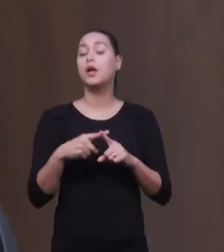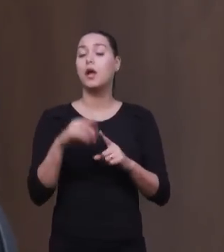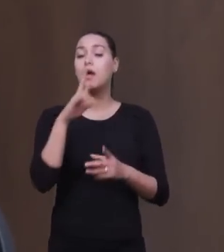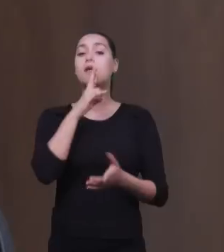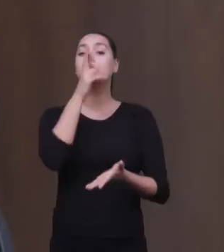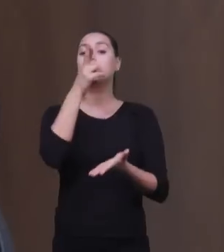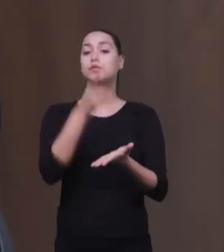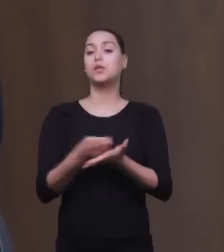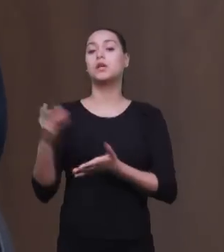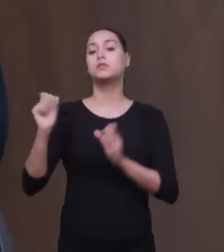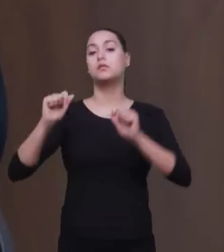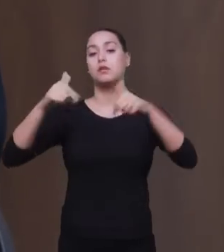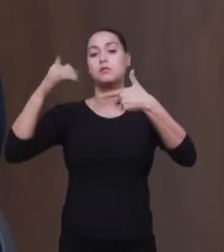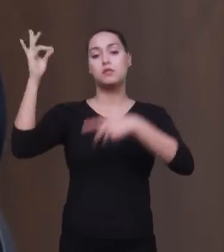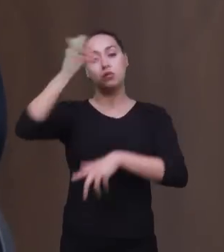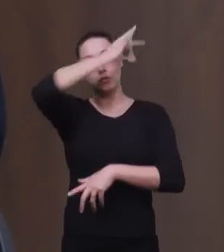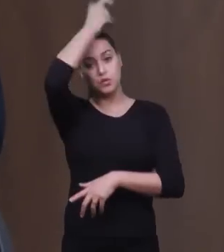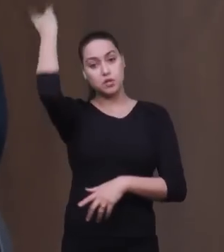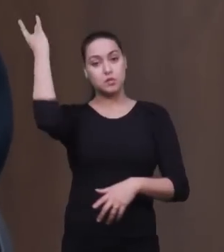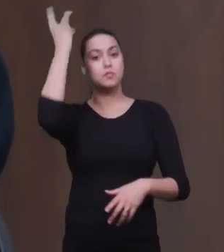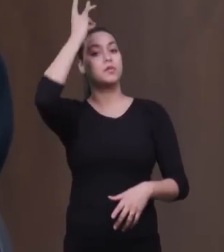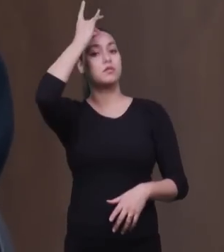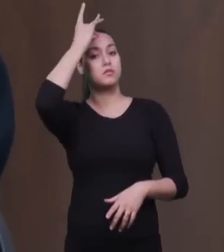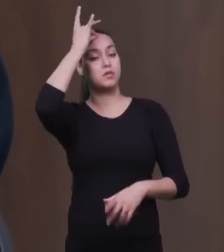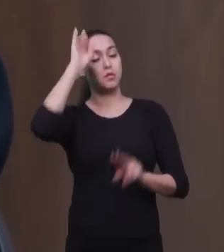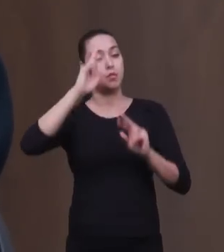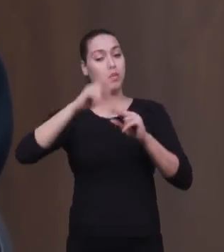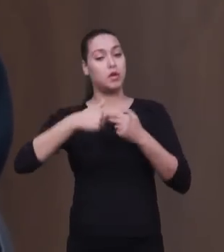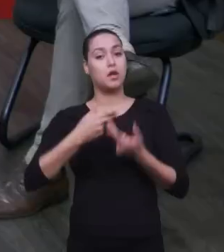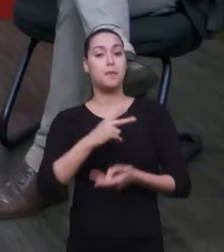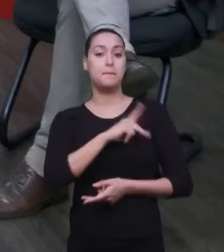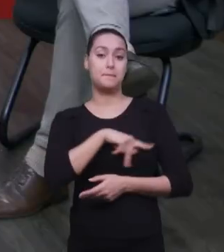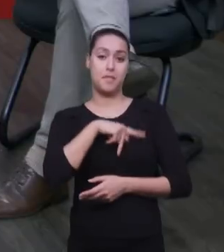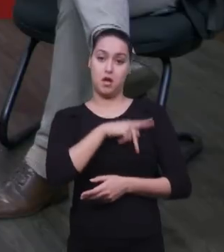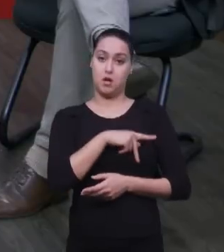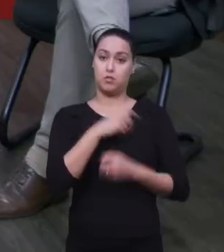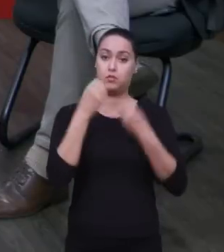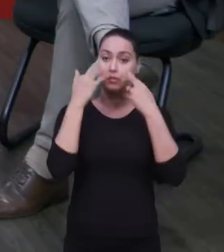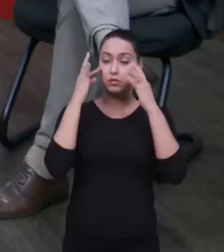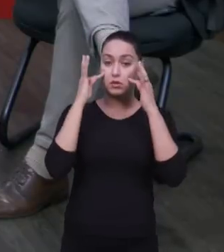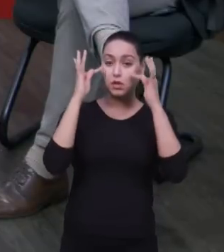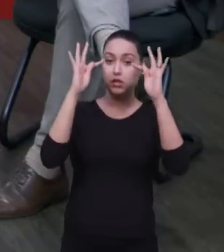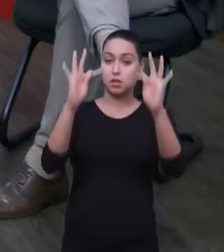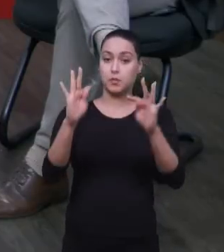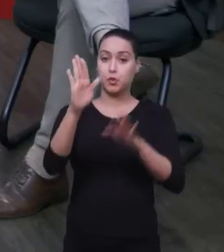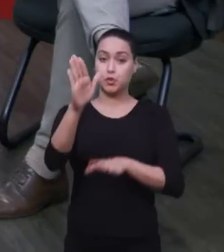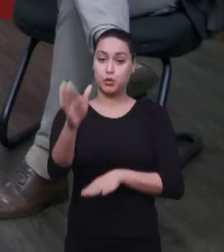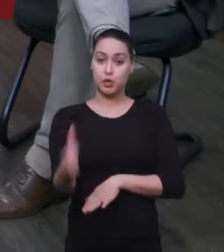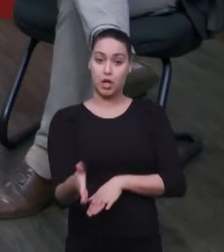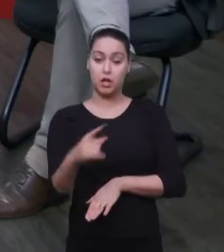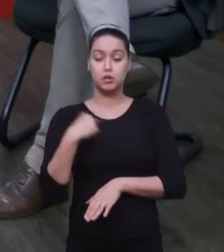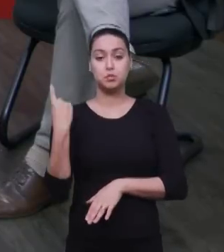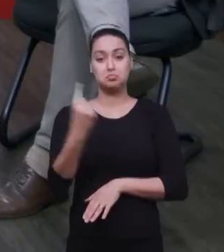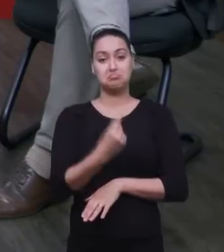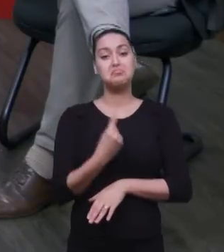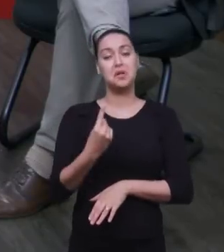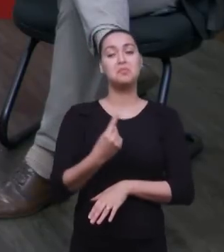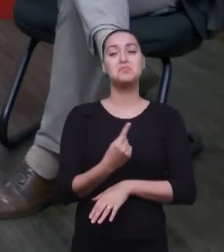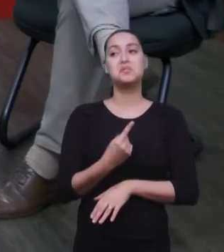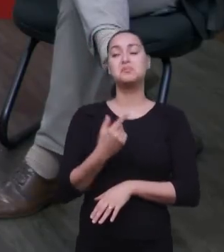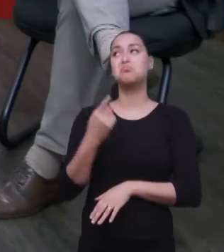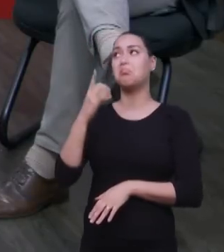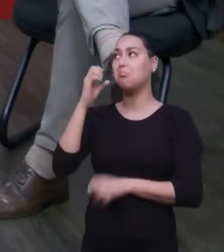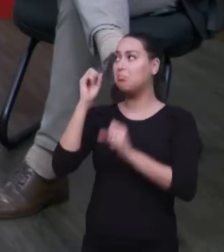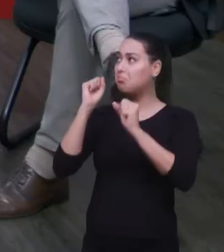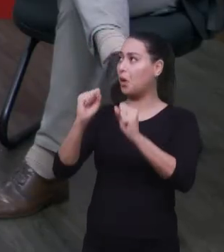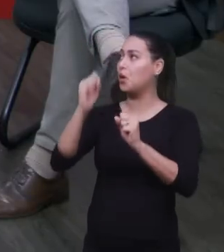da operação do Espírito Santo na vida dele, pelo que Paulo tinha testemunhado para ele. Eu entendo que temos o direito disso, né?